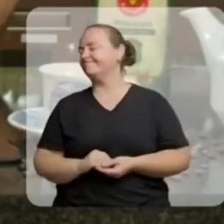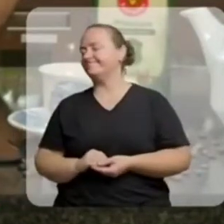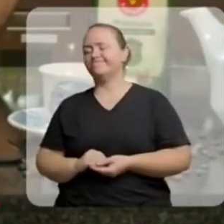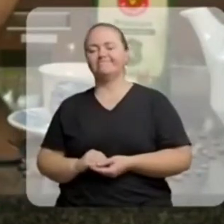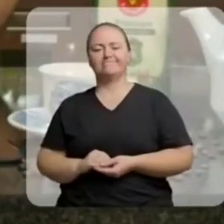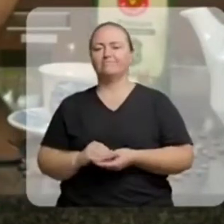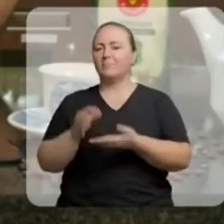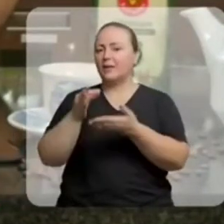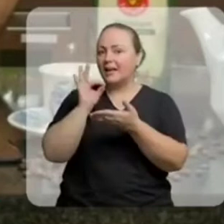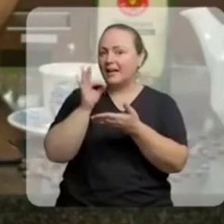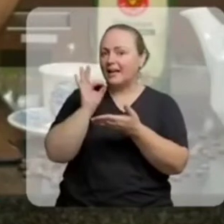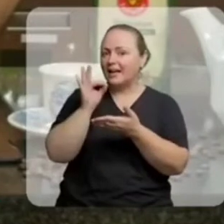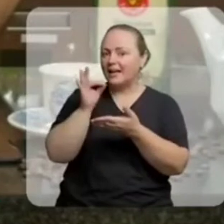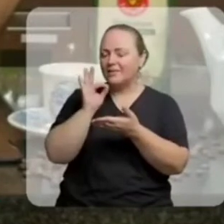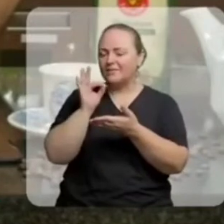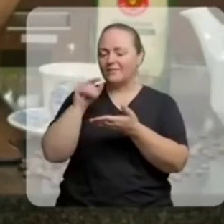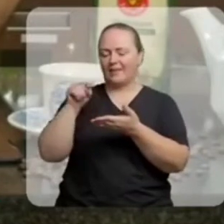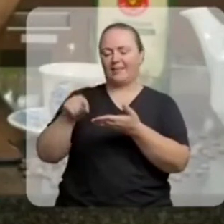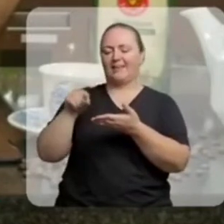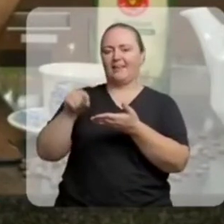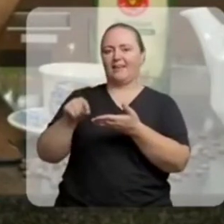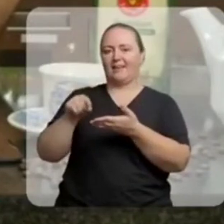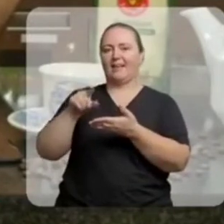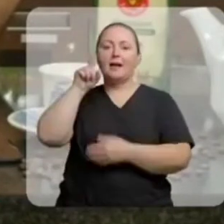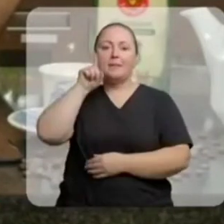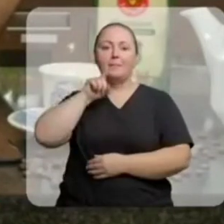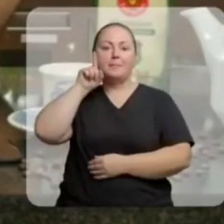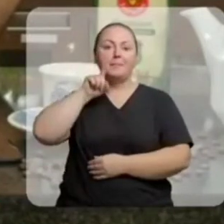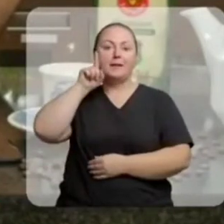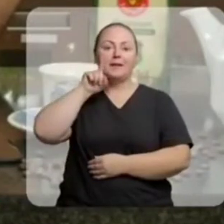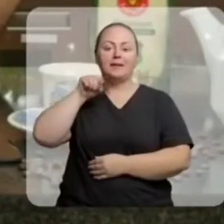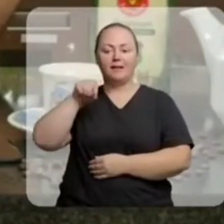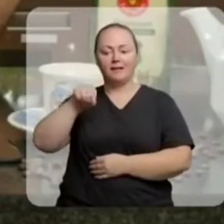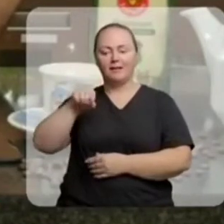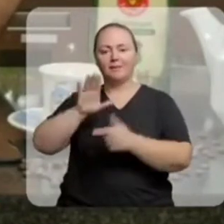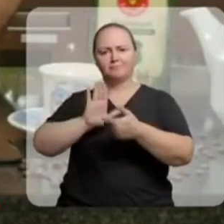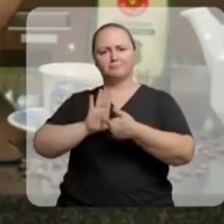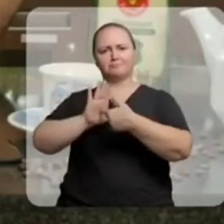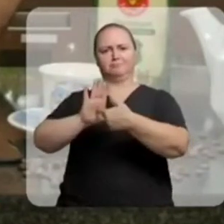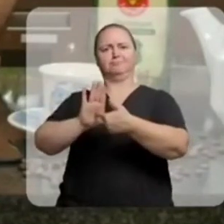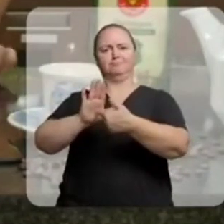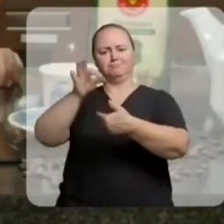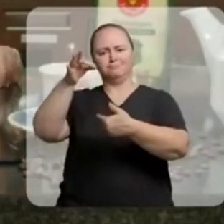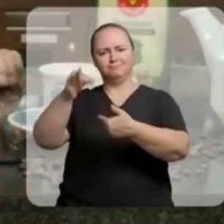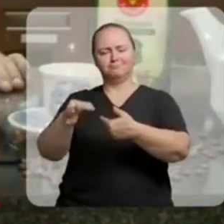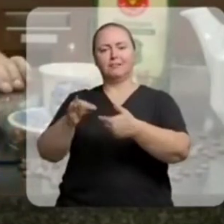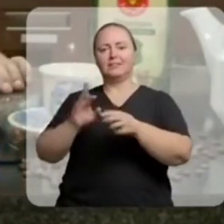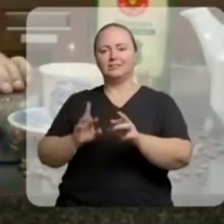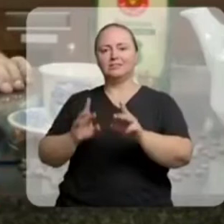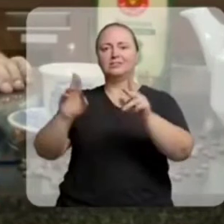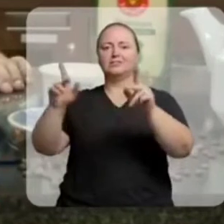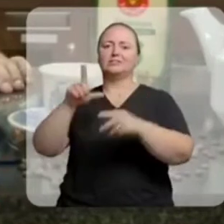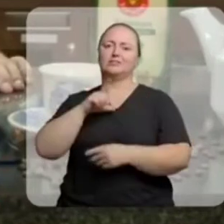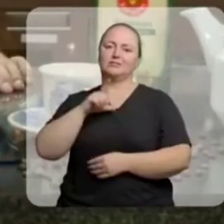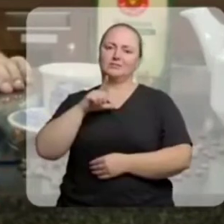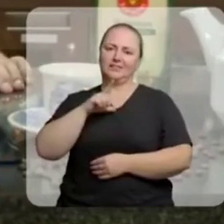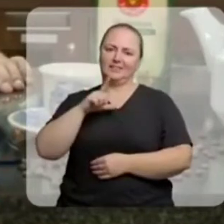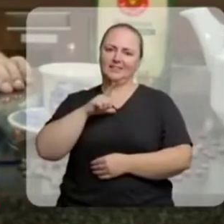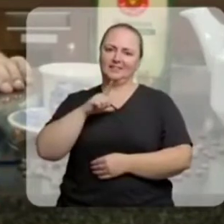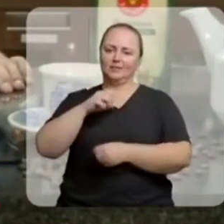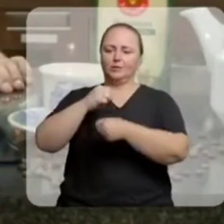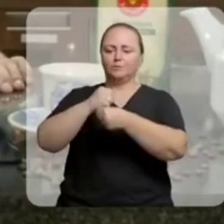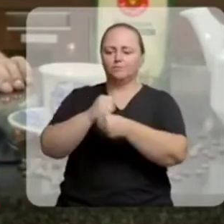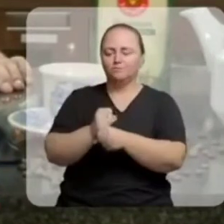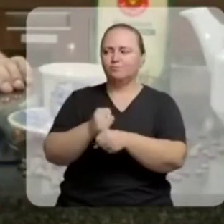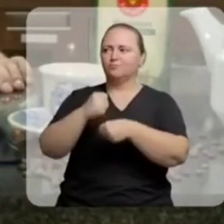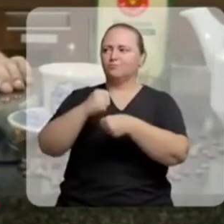trouxe, né, as xícaras americanas para mostrar realmente a diferença. Como a gente fez uma moagem mais